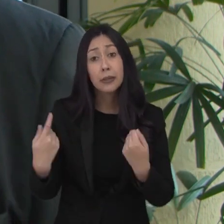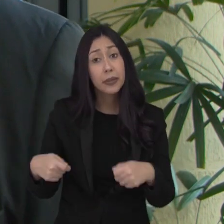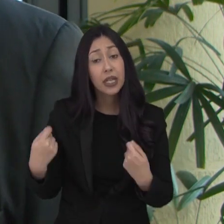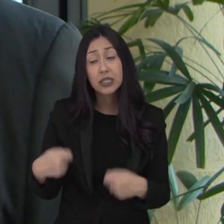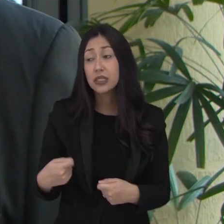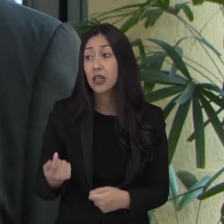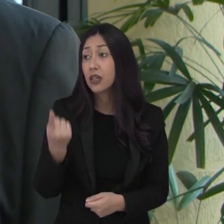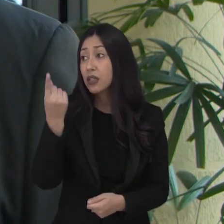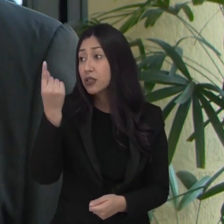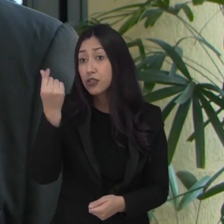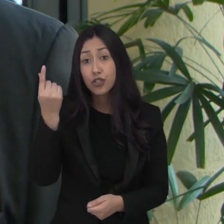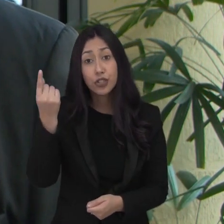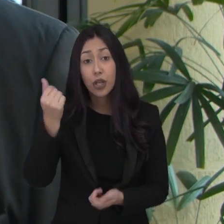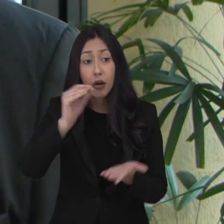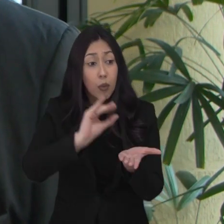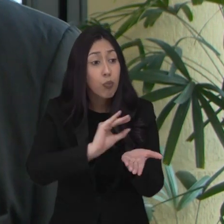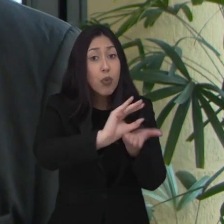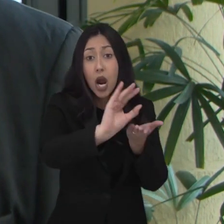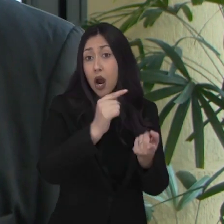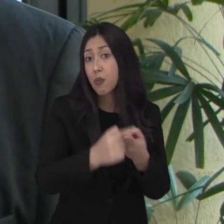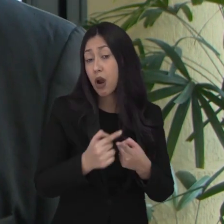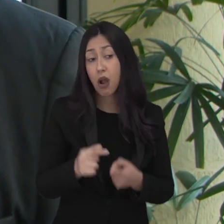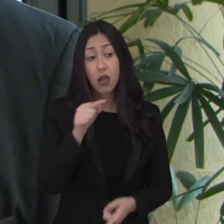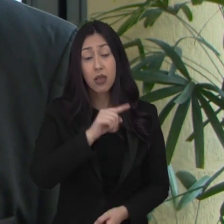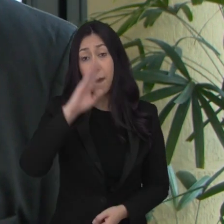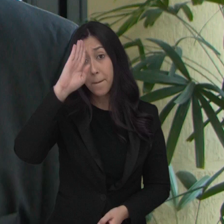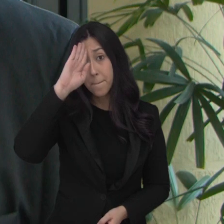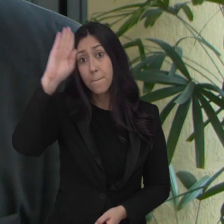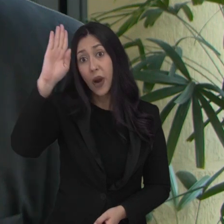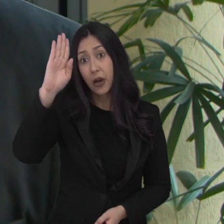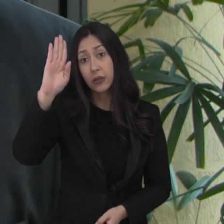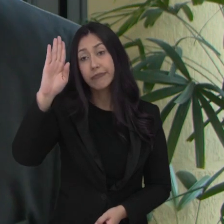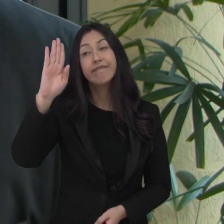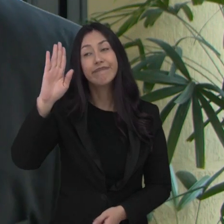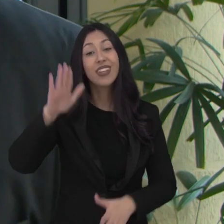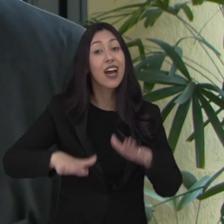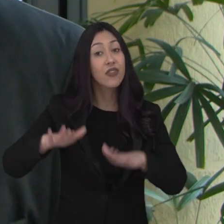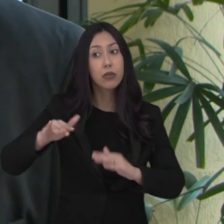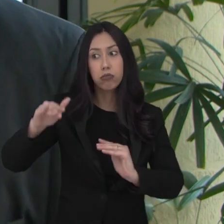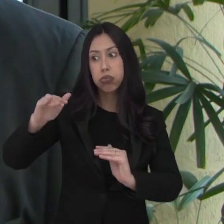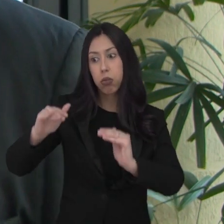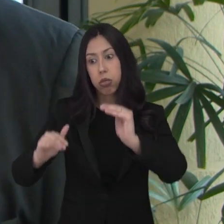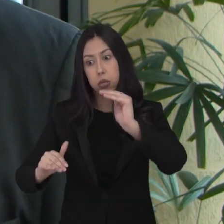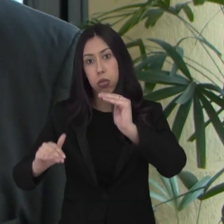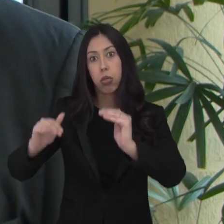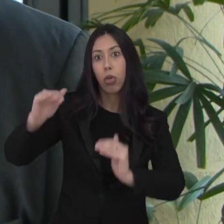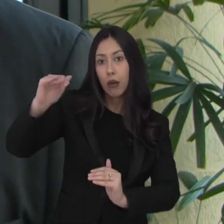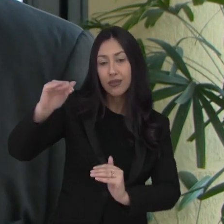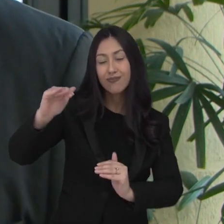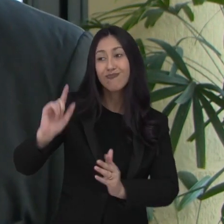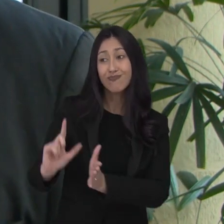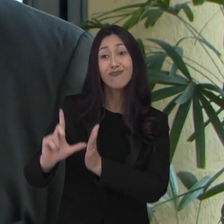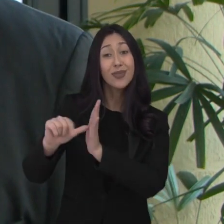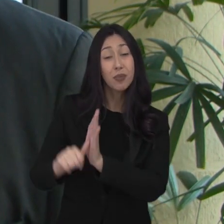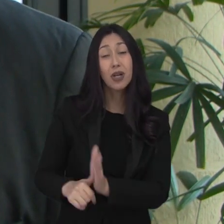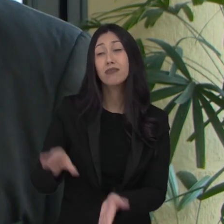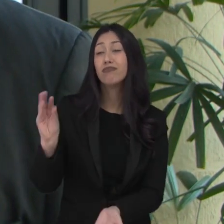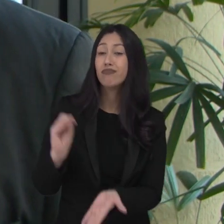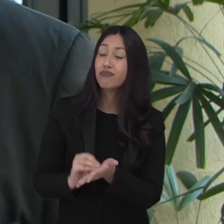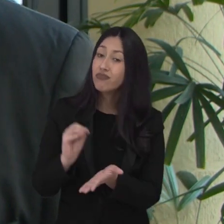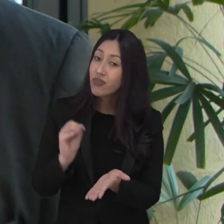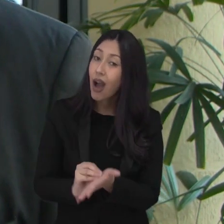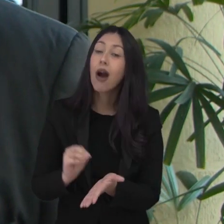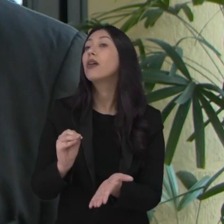aí é necessário, A prioridade muda de uma certa forma e aí pode haver realmente um desequilíbrio. E aí vai haver falta em alguma